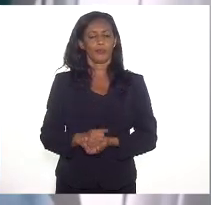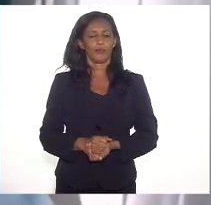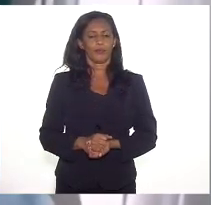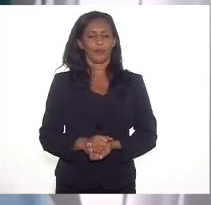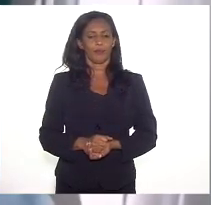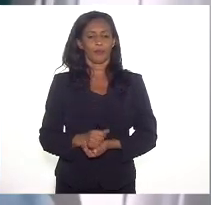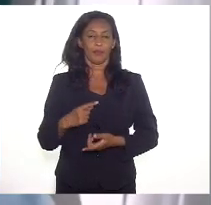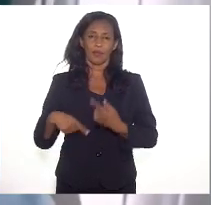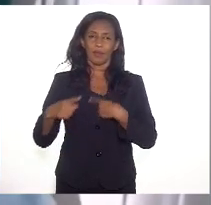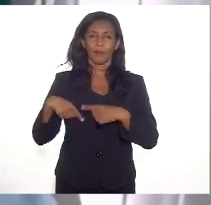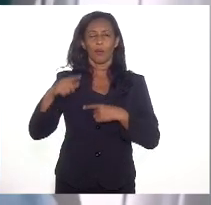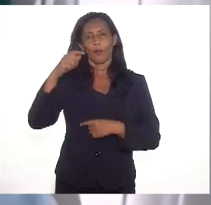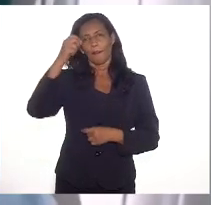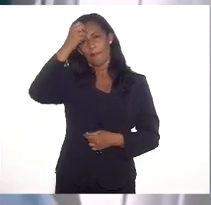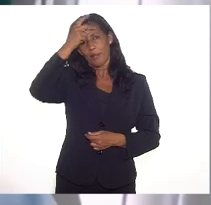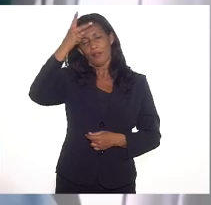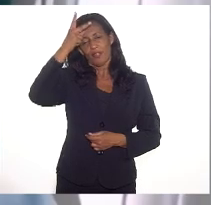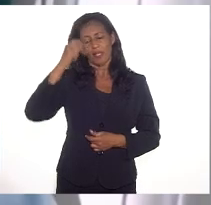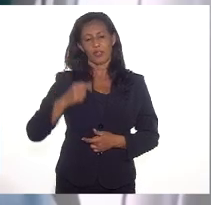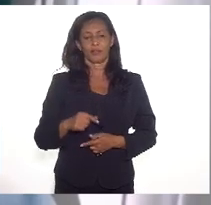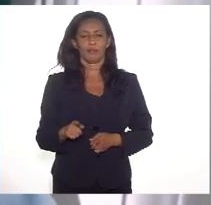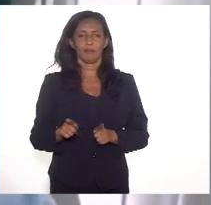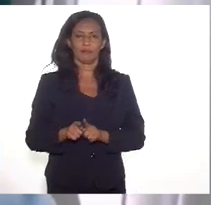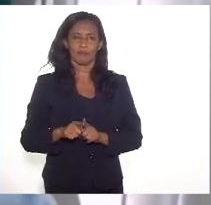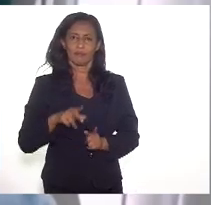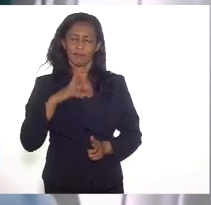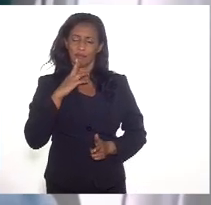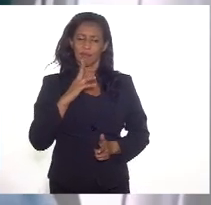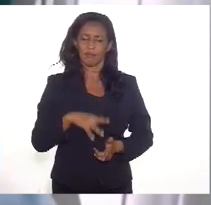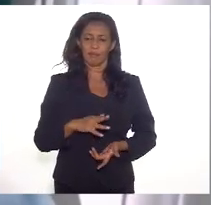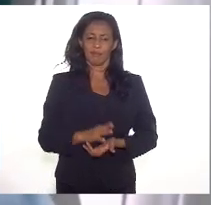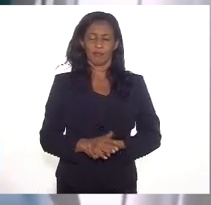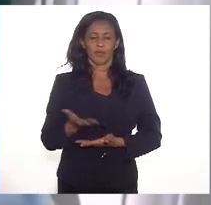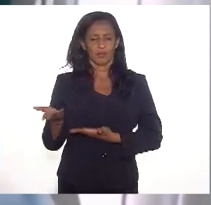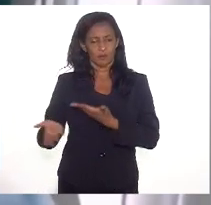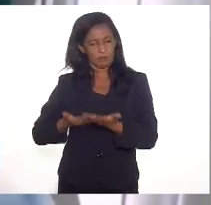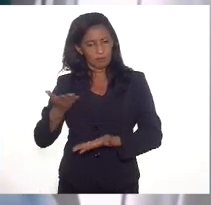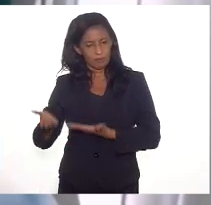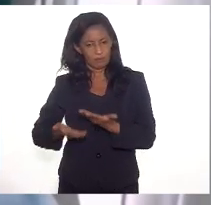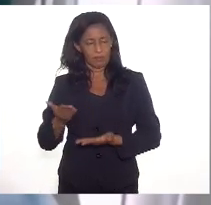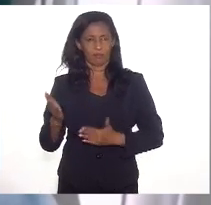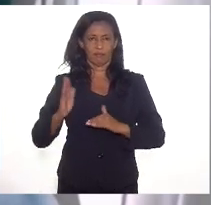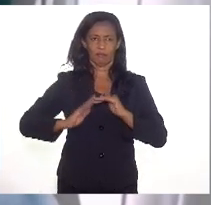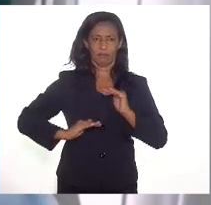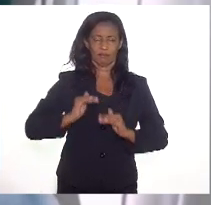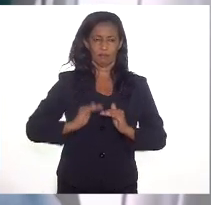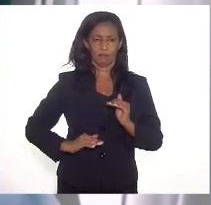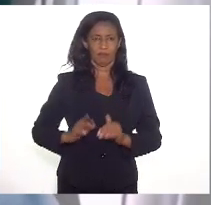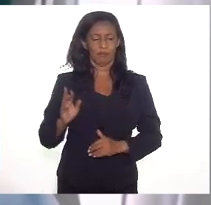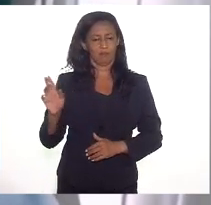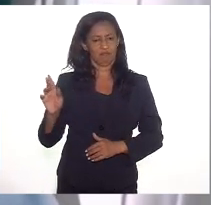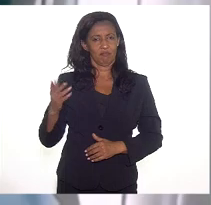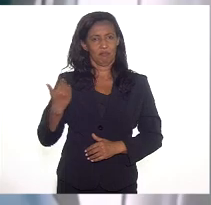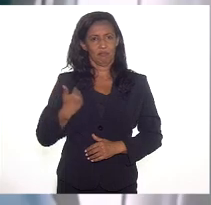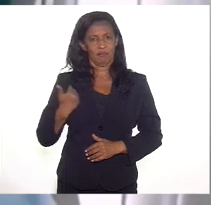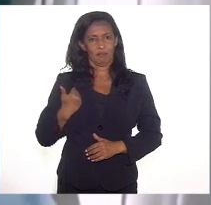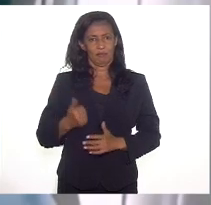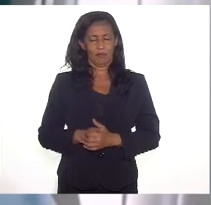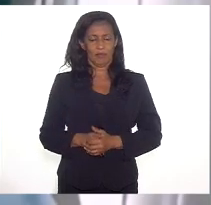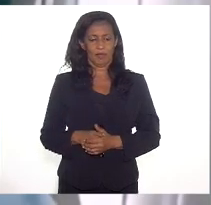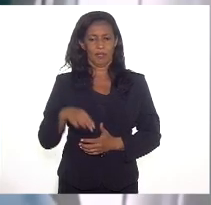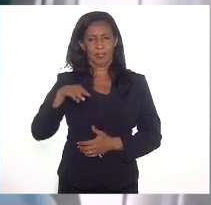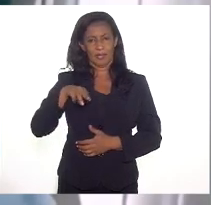o prefeito Rodrigo Neves, em reconhecimento à sua dedicação, à sua capacidade, à sua lealdade, em março